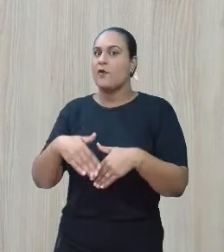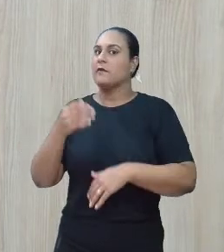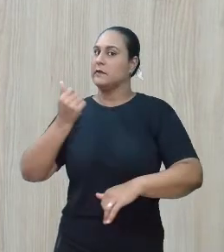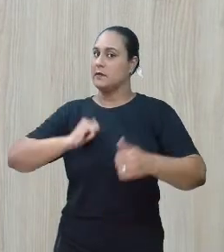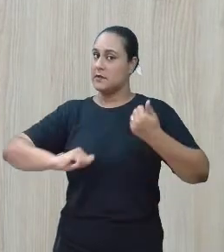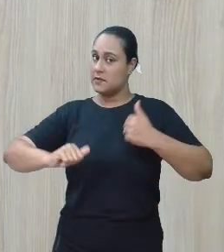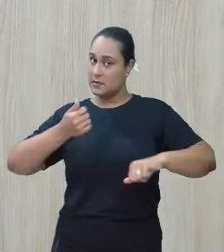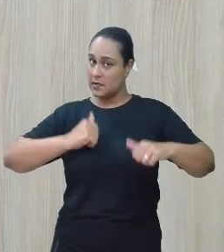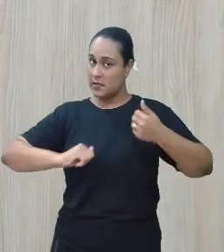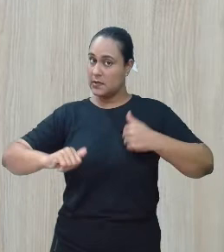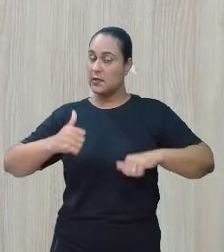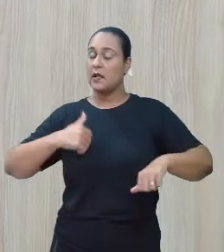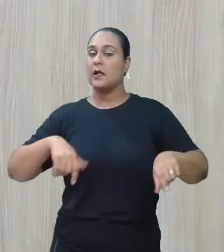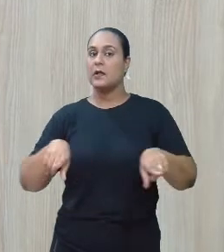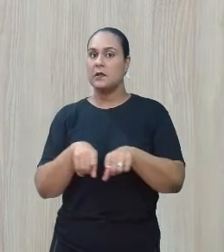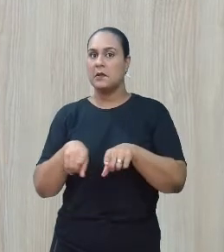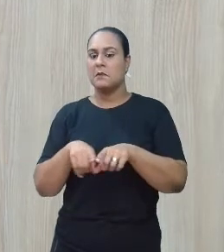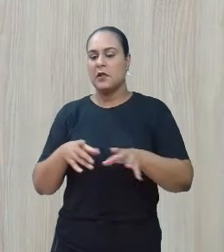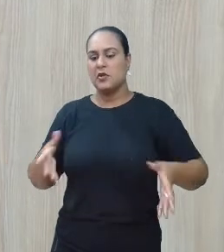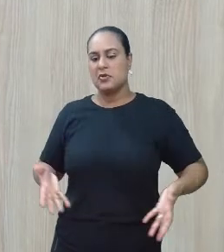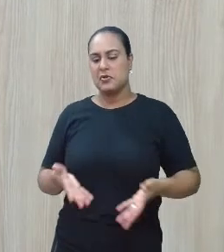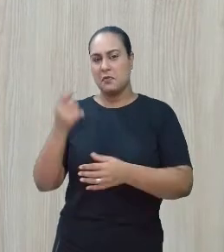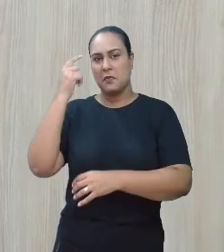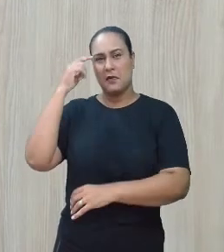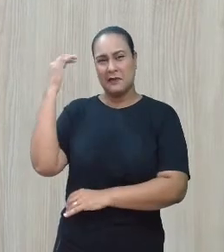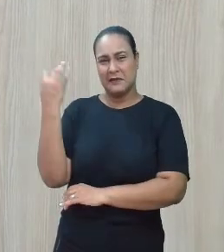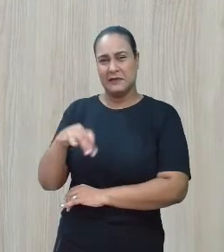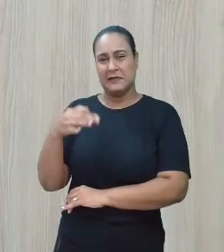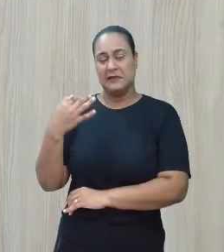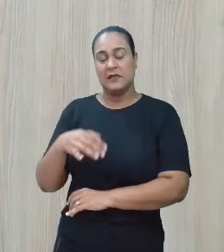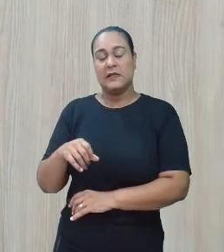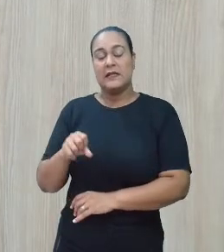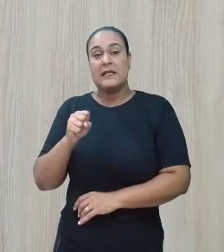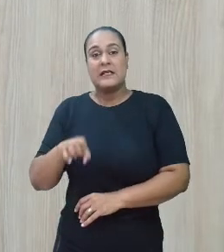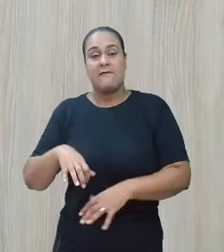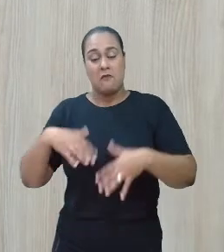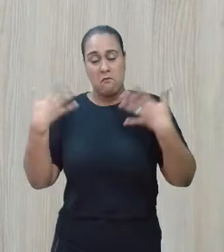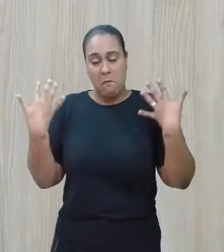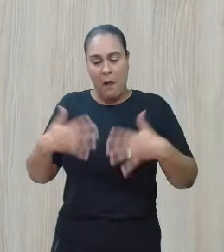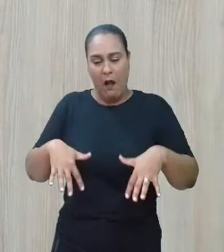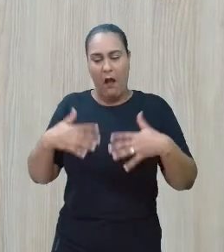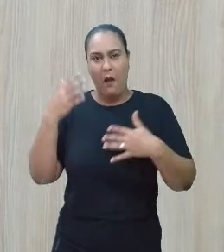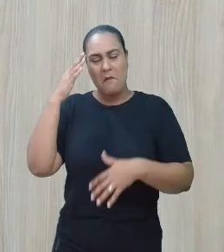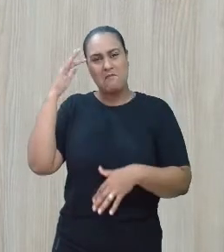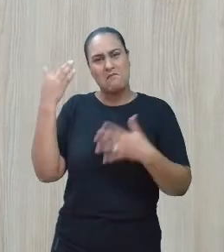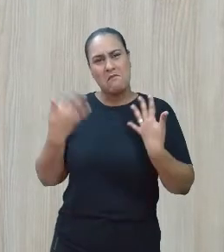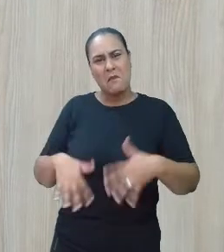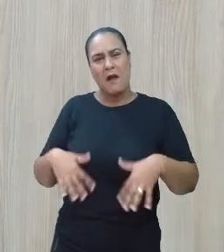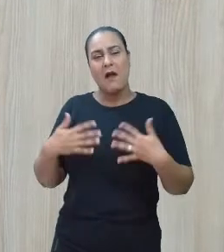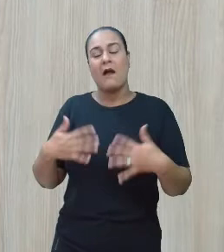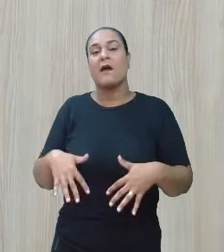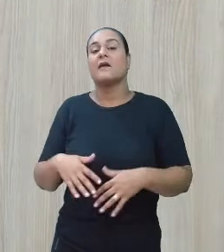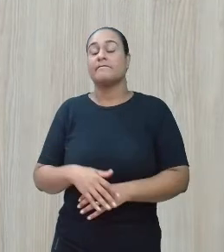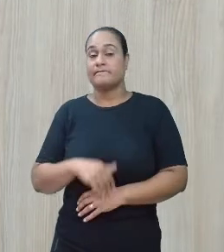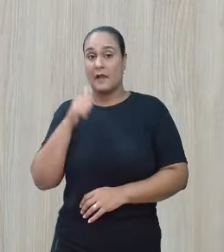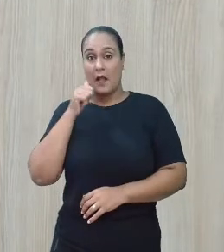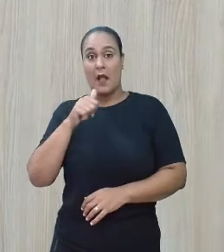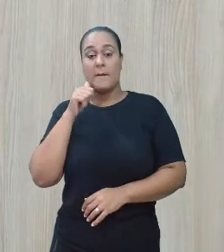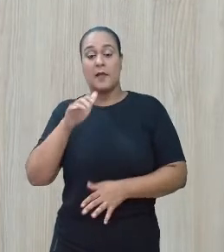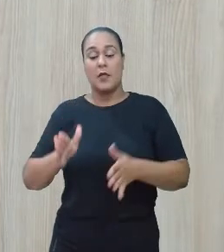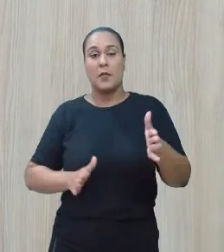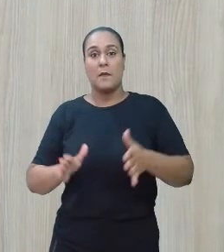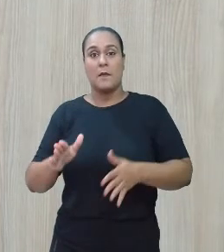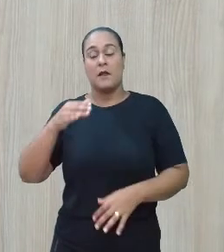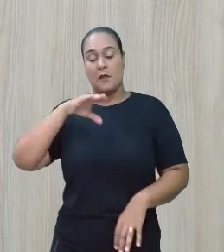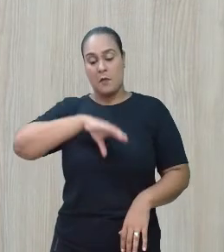essa enxaqueca. Então é bom você conhecer, e se for intensa, muitos casos, a menina na época de menstruação realmente tem